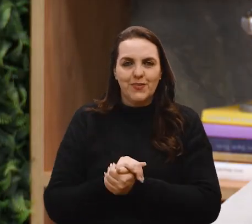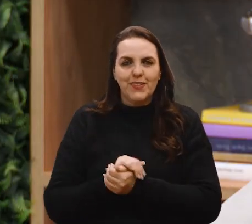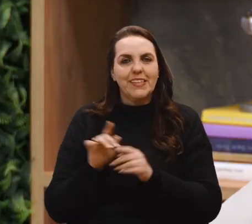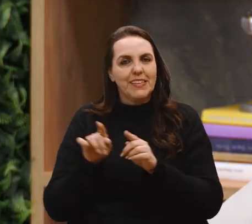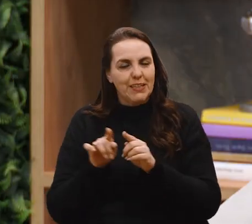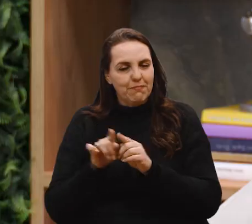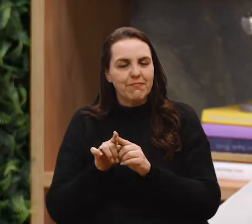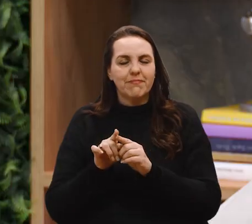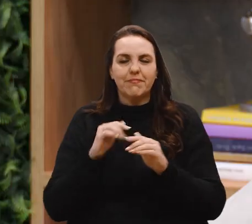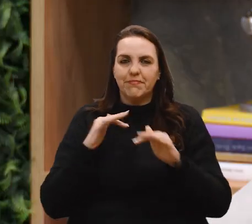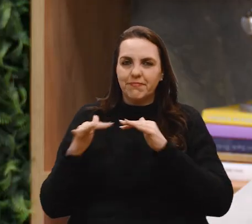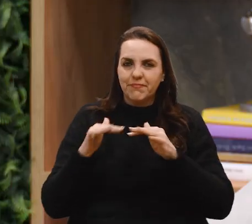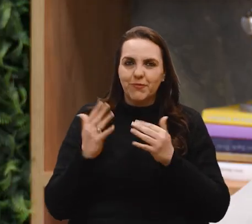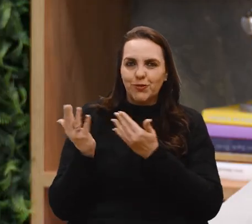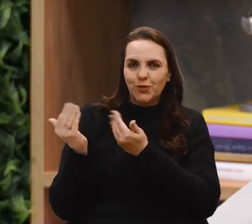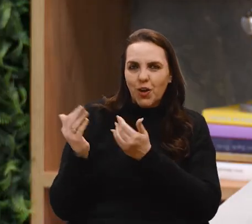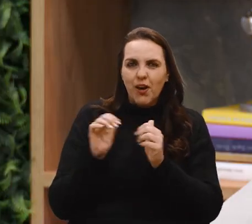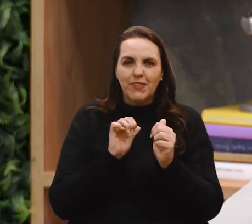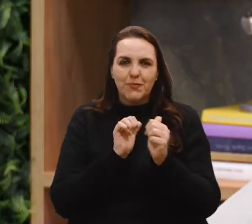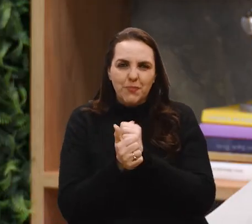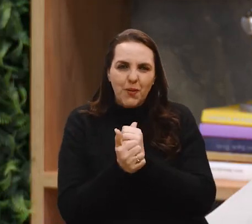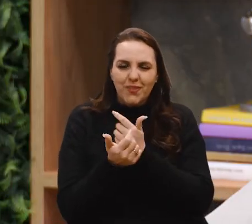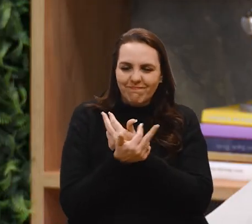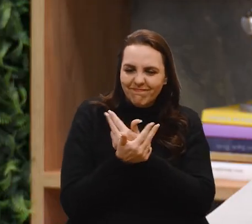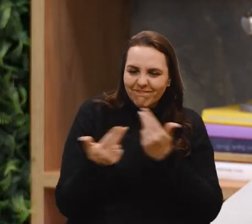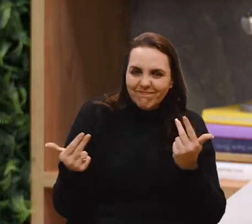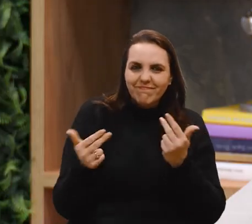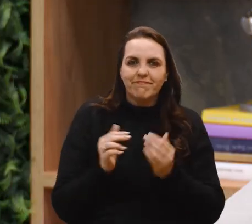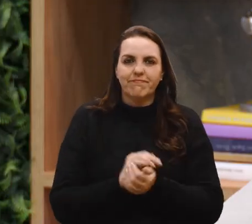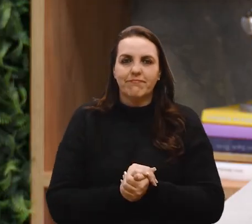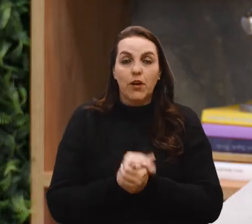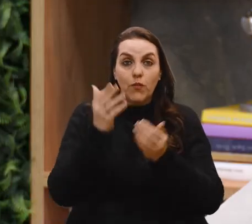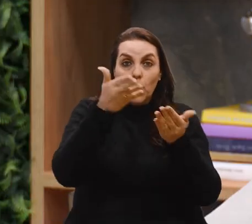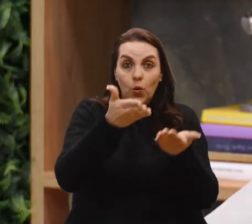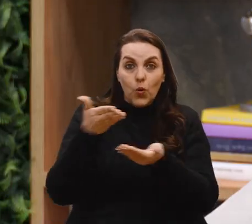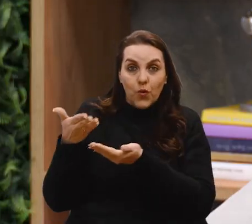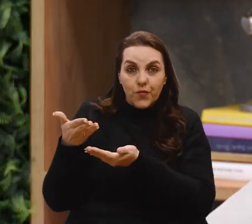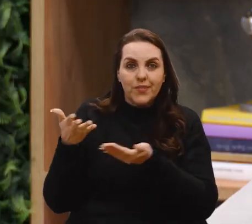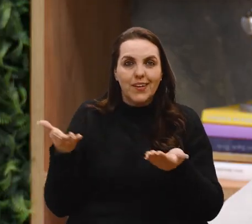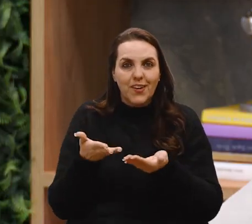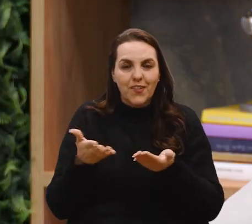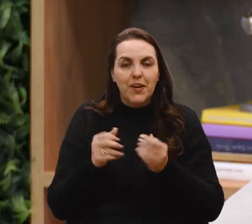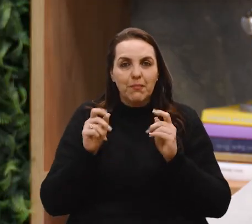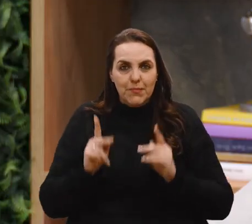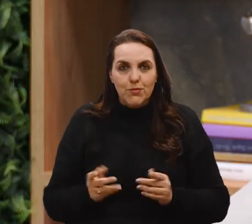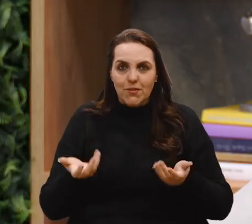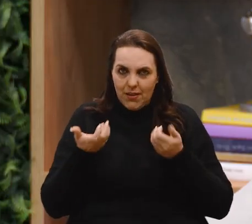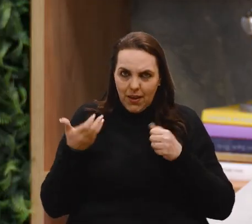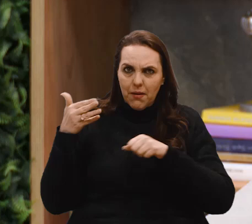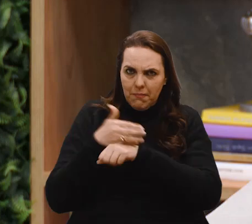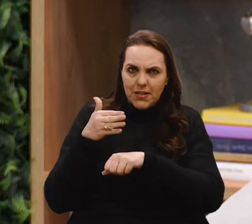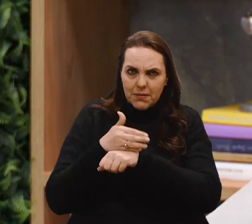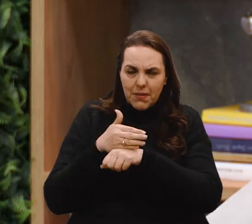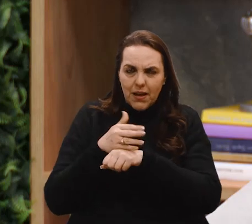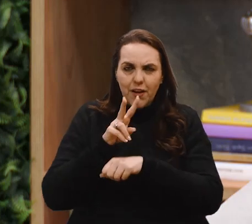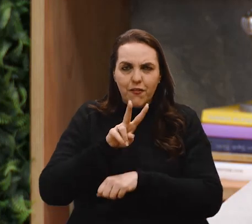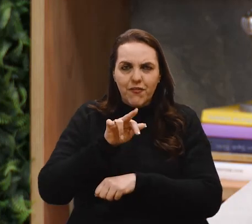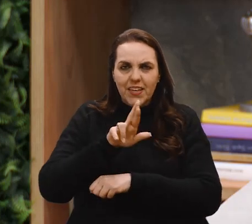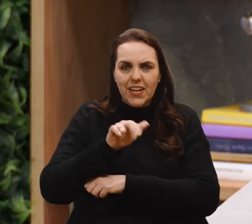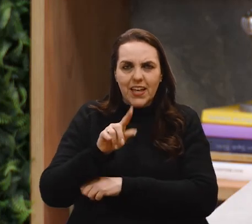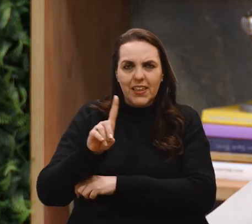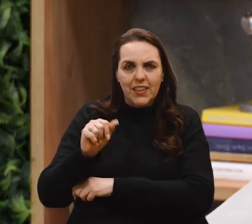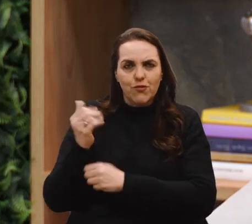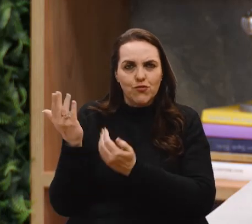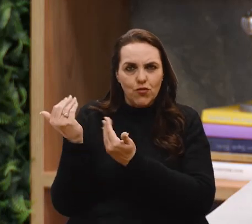os movimentos jovens, esportes, essas coisas. Até vou abrir esse convite aqui, né, para quem quiser participar da Virada Jovem. É